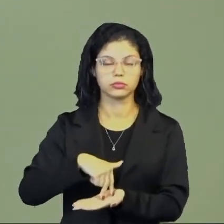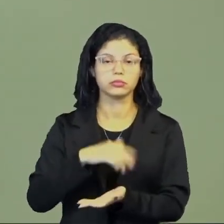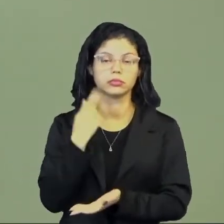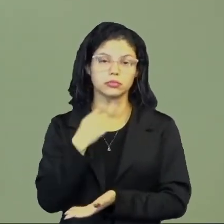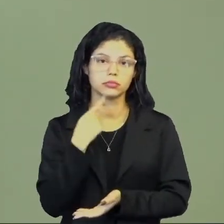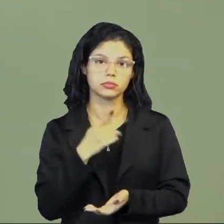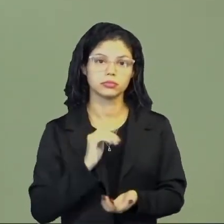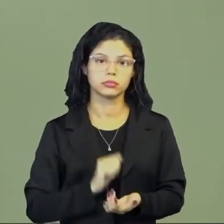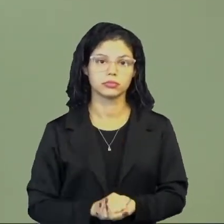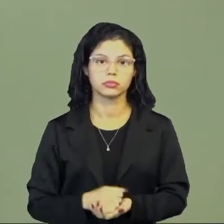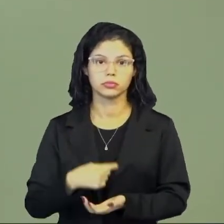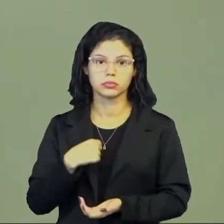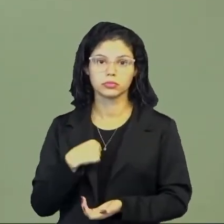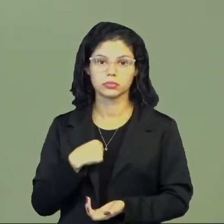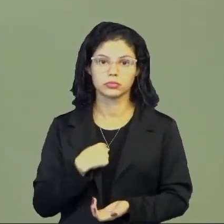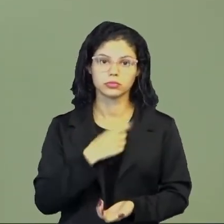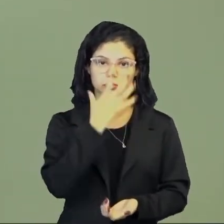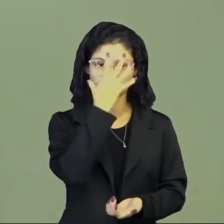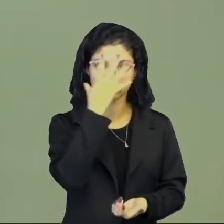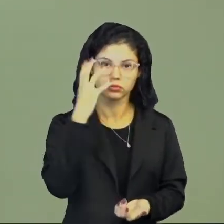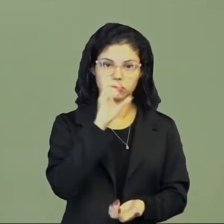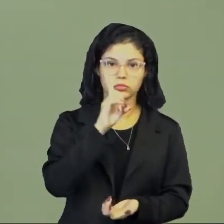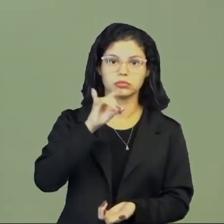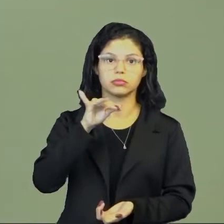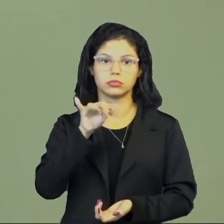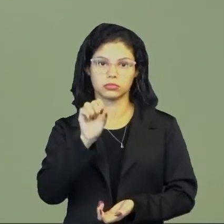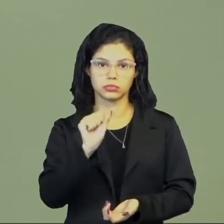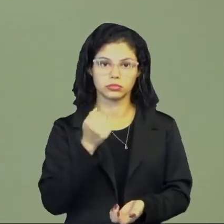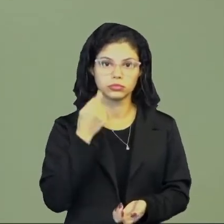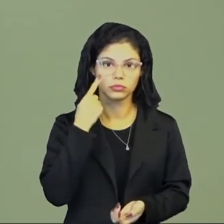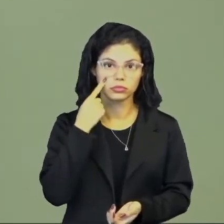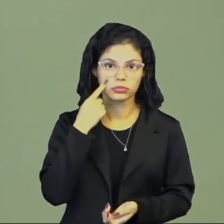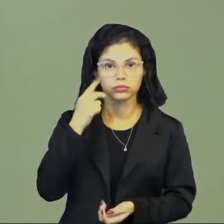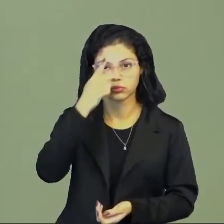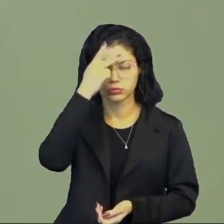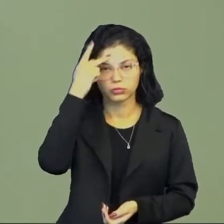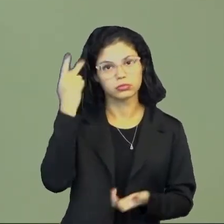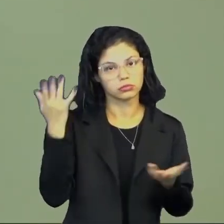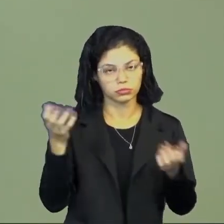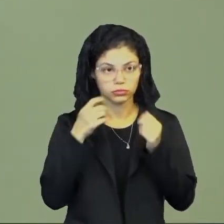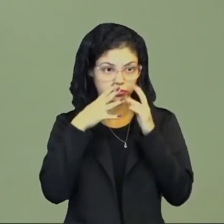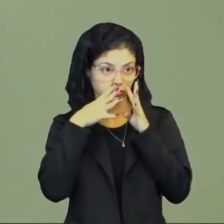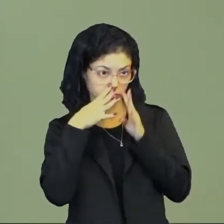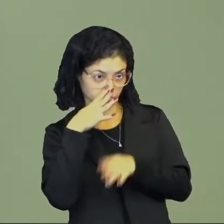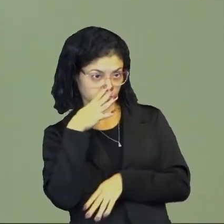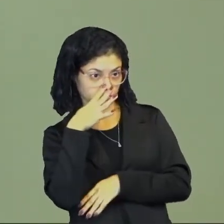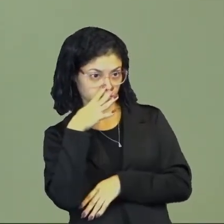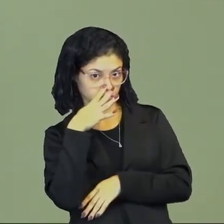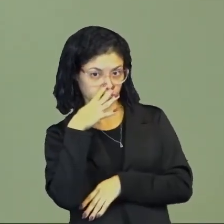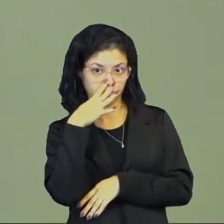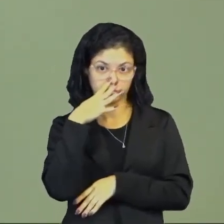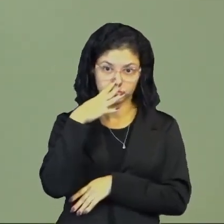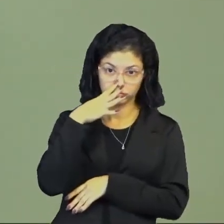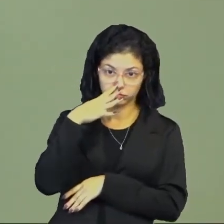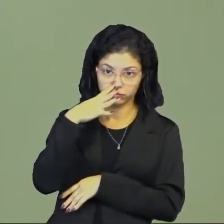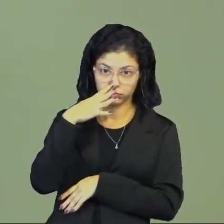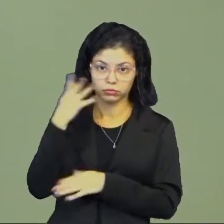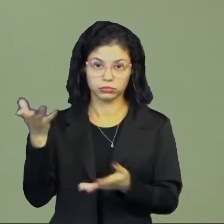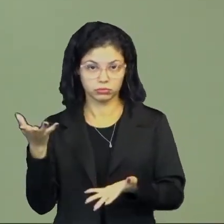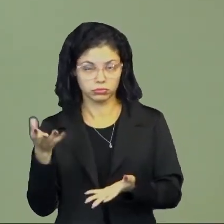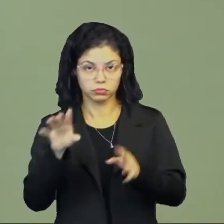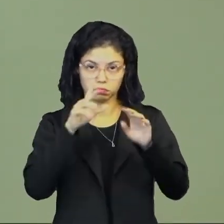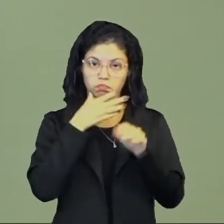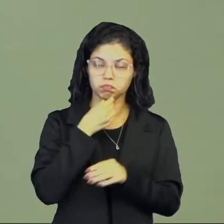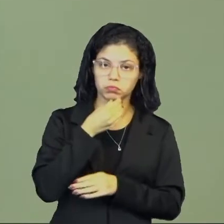e disse: "Eu sou Dionísio". As pessoas que participavam, lógico, ficaram abismadas, olhando para aquele